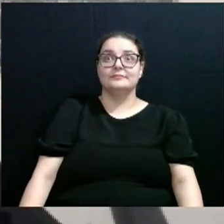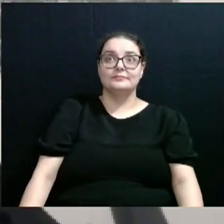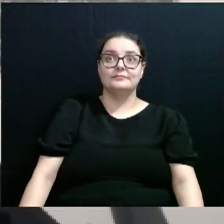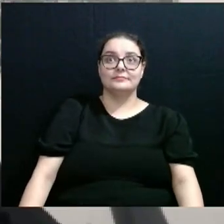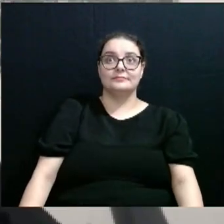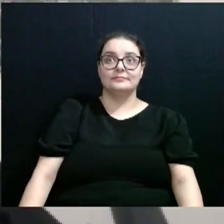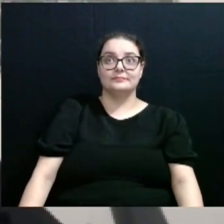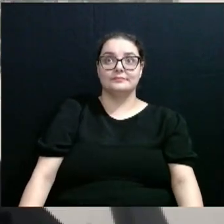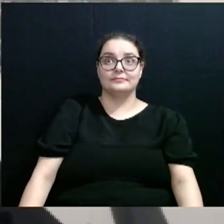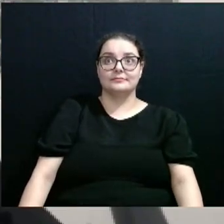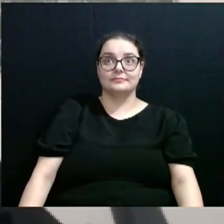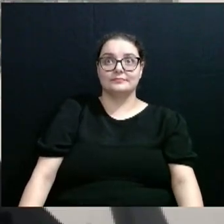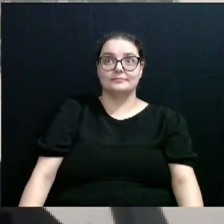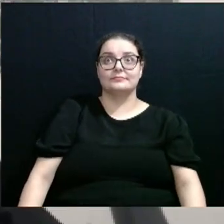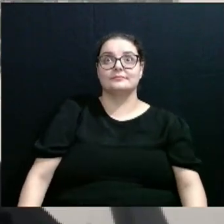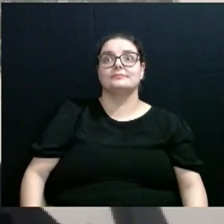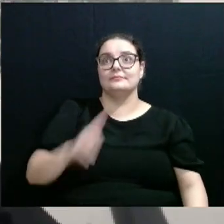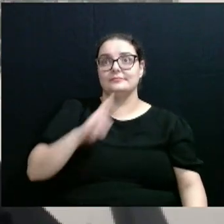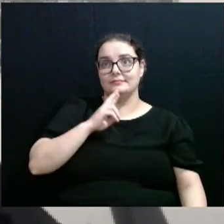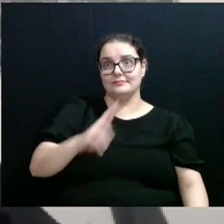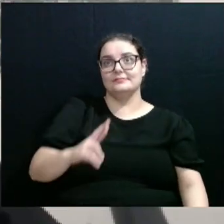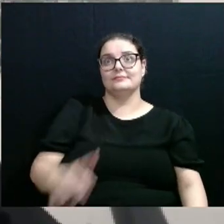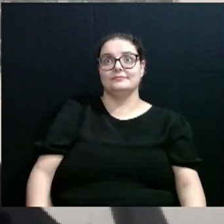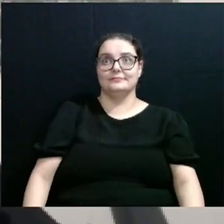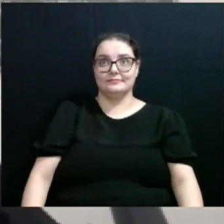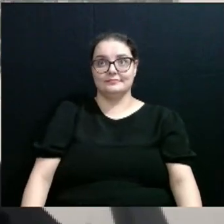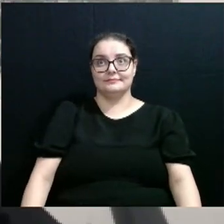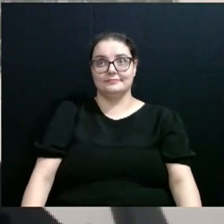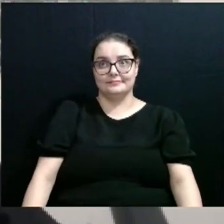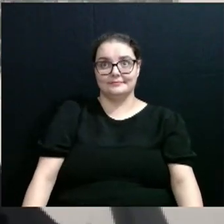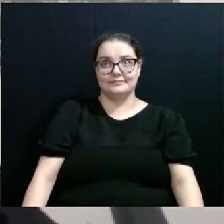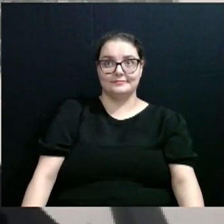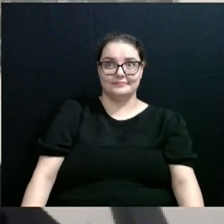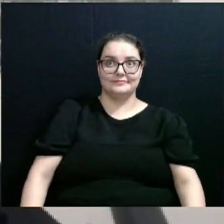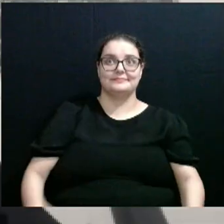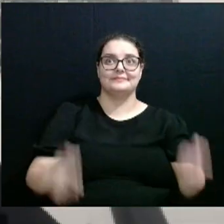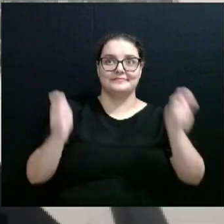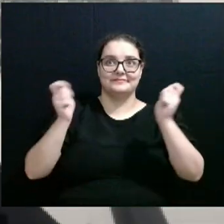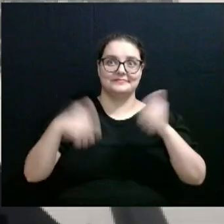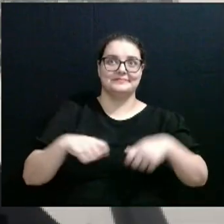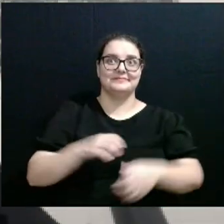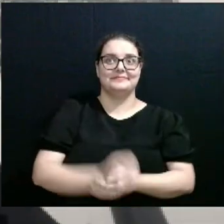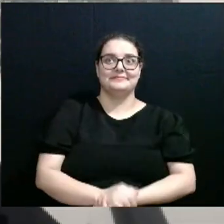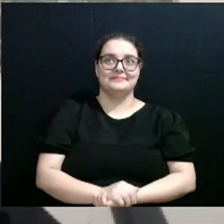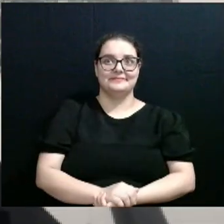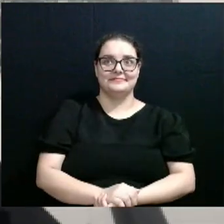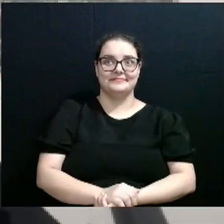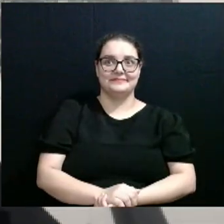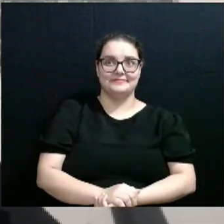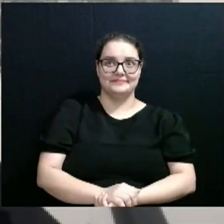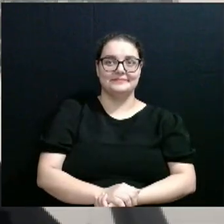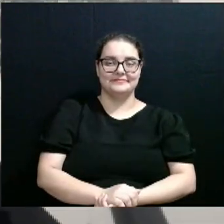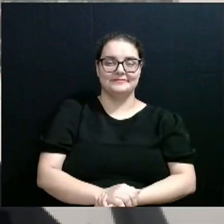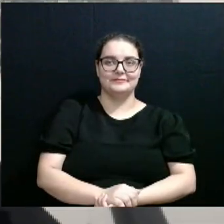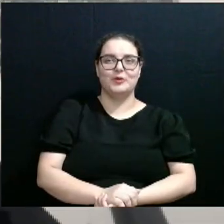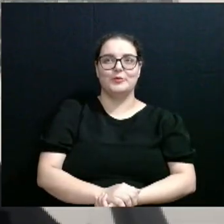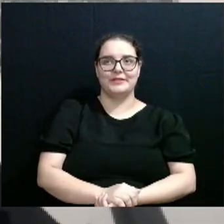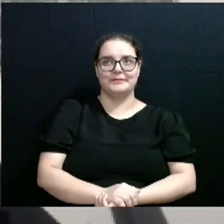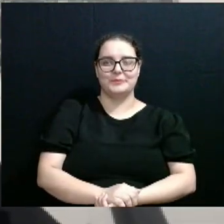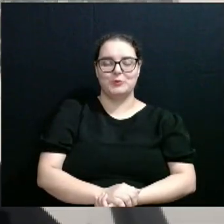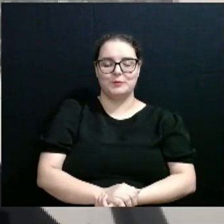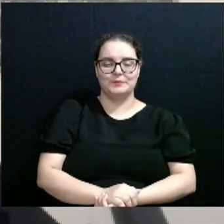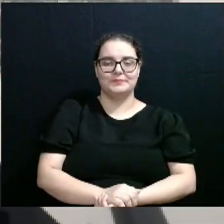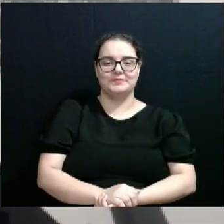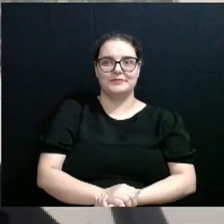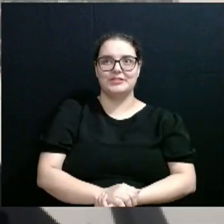se a resposta é eficaz, né, ou se eu preciso um modelo maior, um modelo menor,